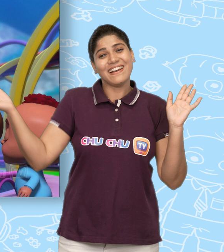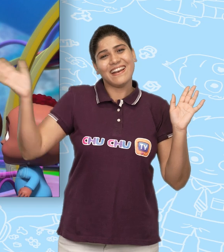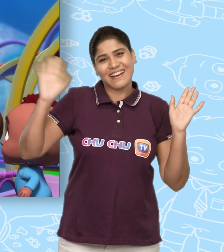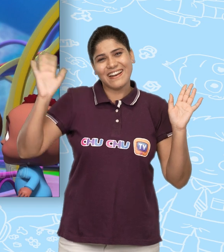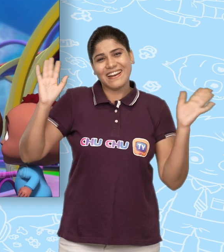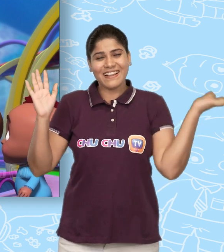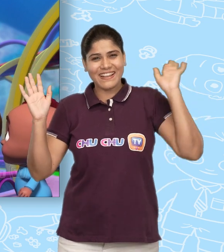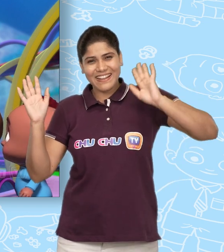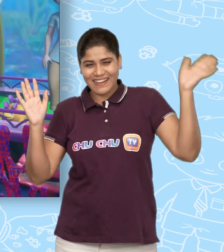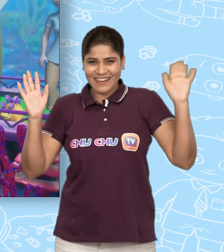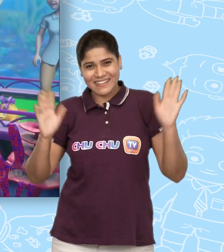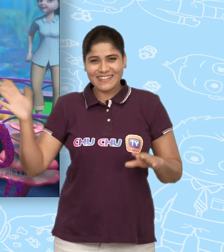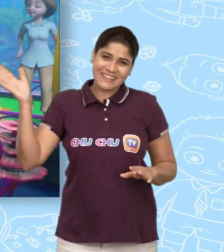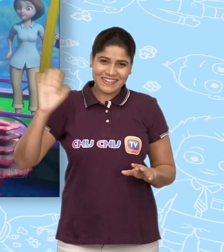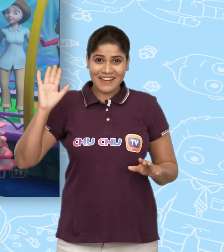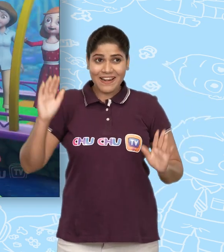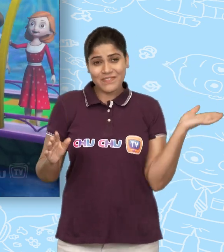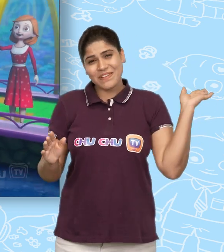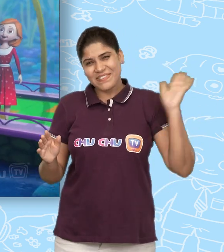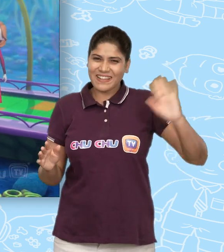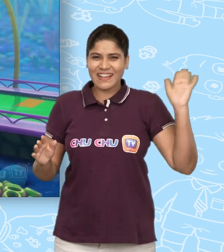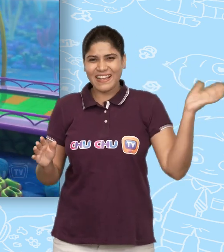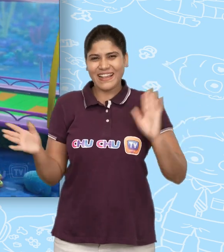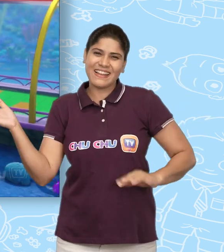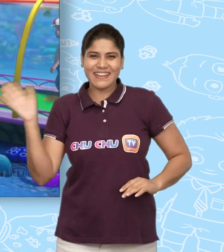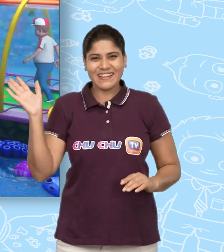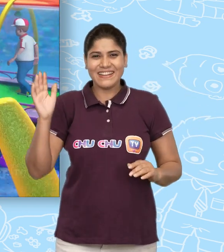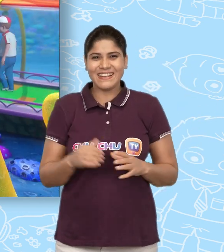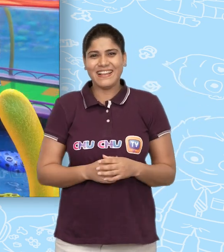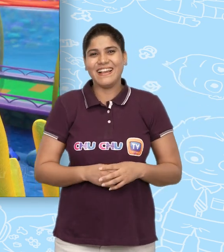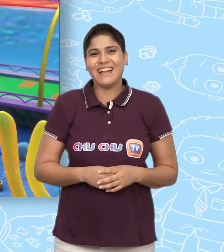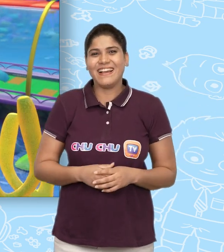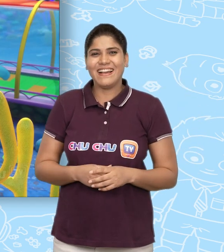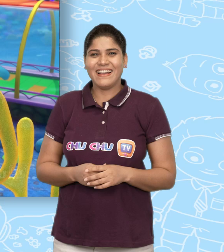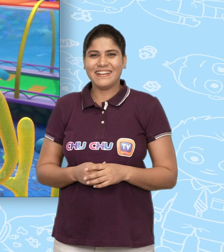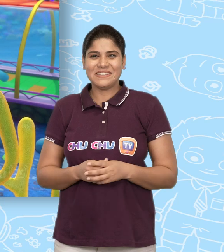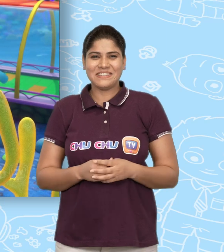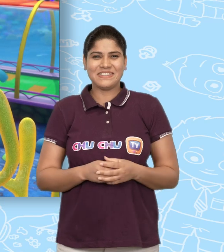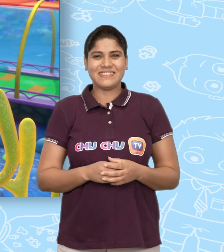bye bye bye do do do do do, bye bye bye do do do do do, bye bye bye.